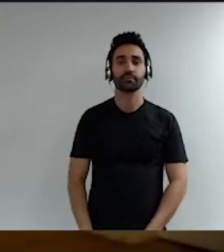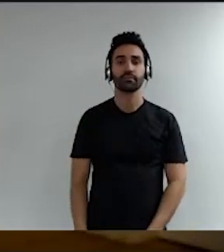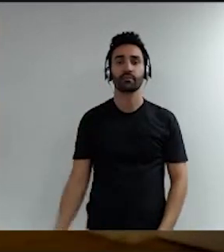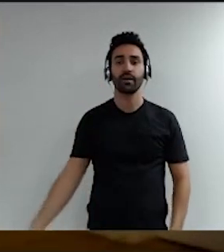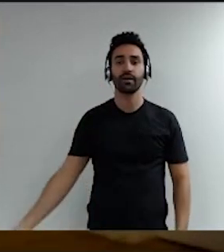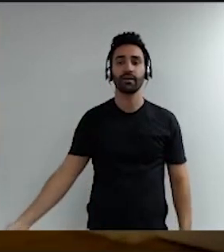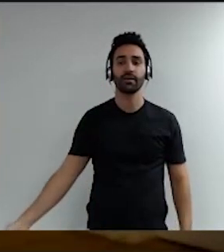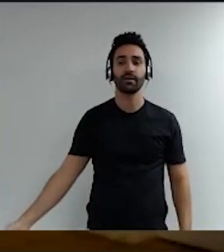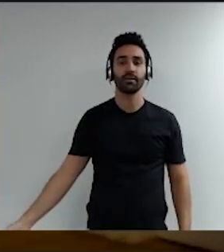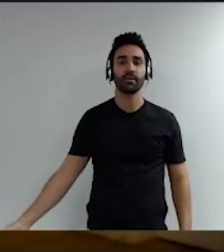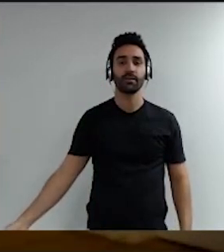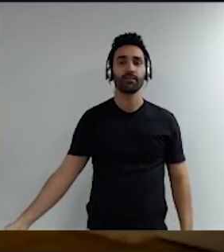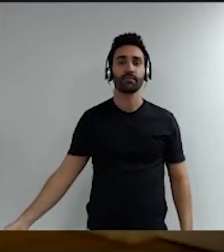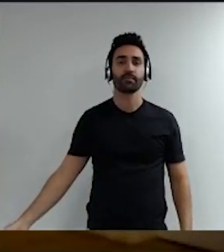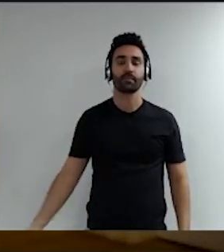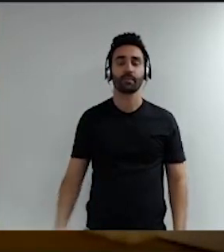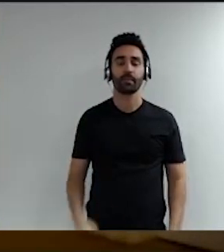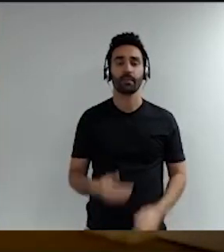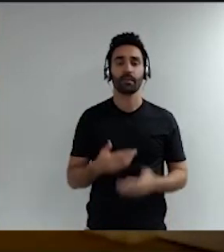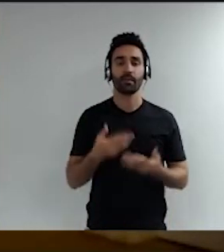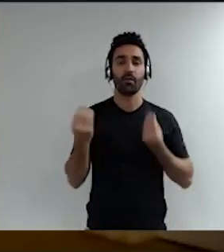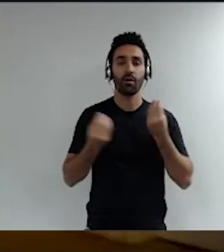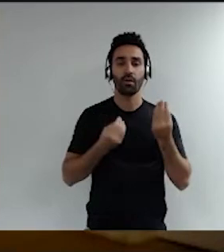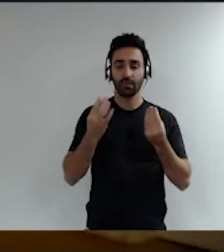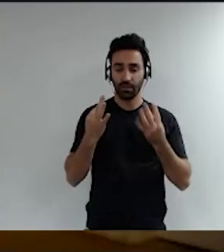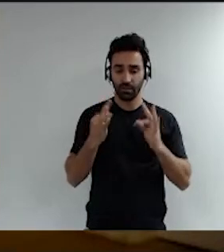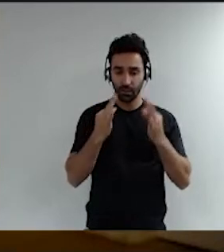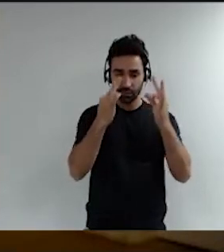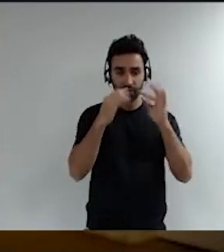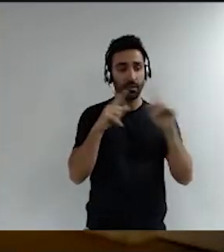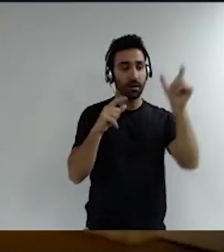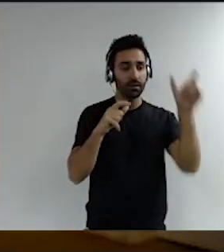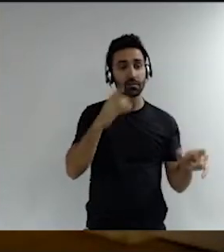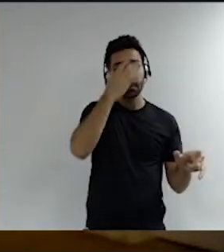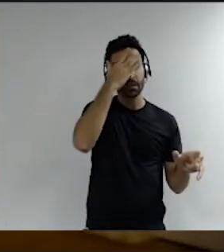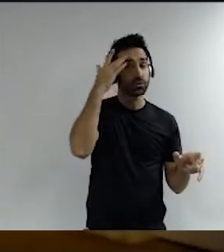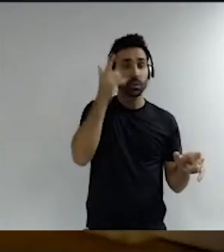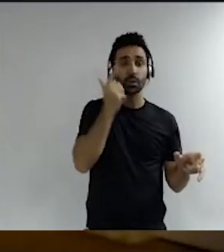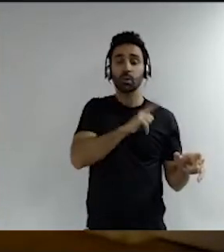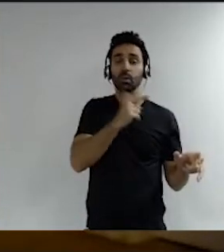desfrutar, para ela manejar e poder,